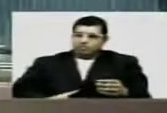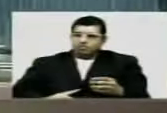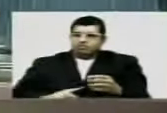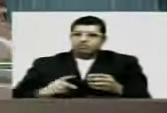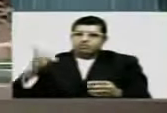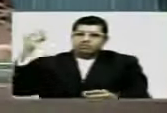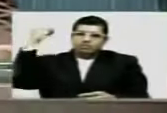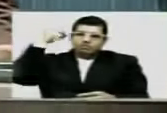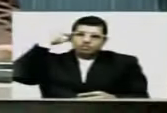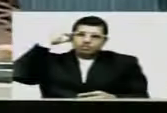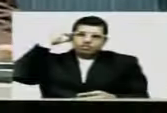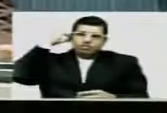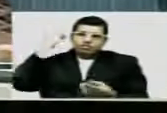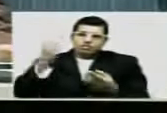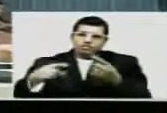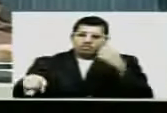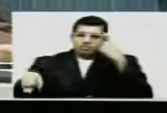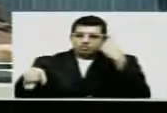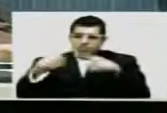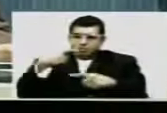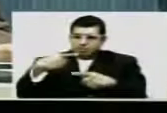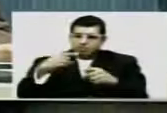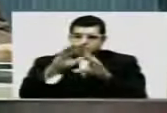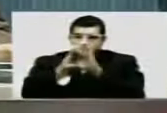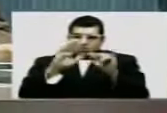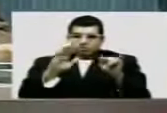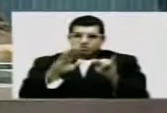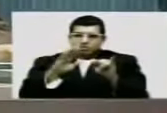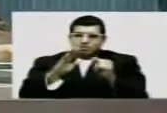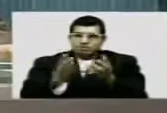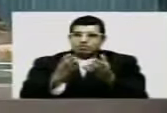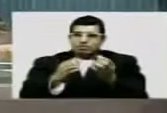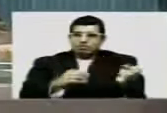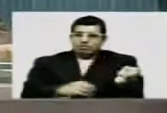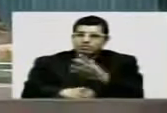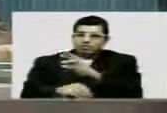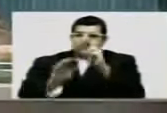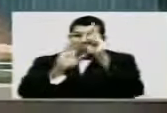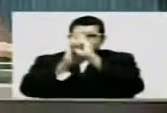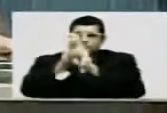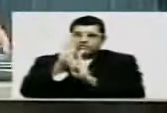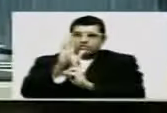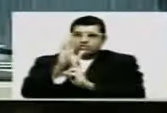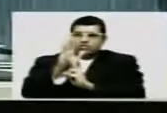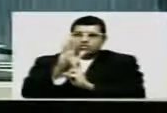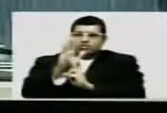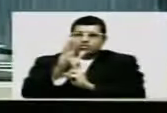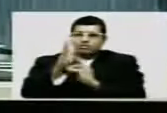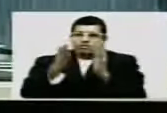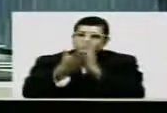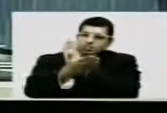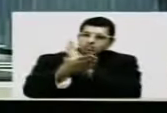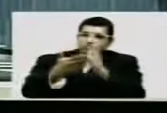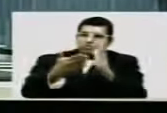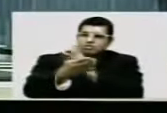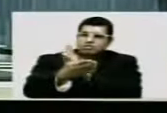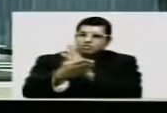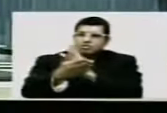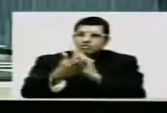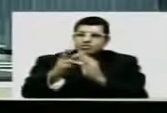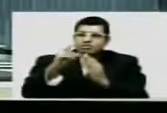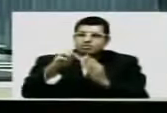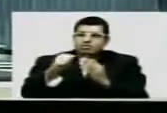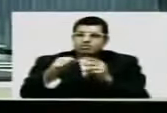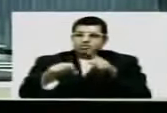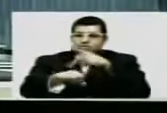Dilma para vetar a lei que estabelece novas regras na divisão dos royalties